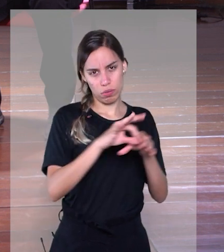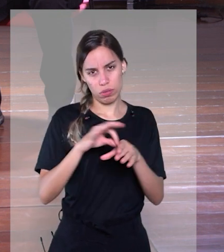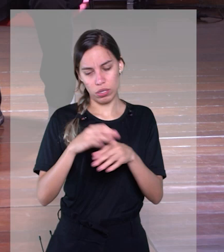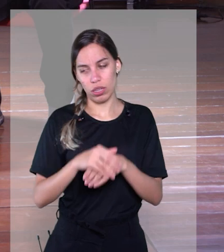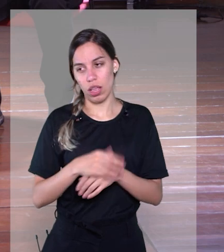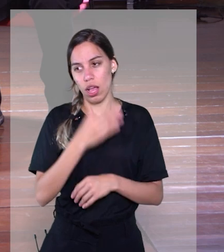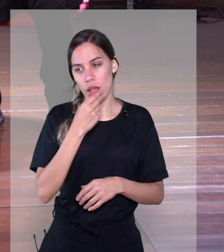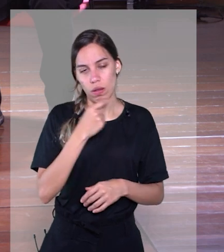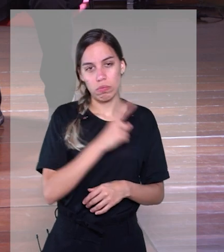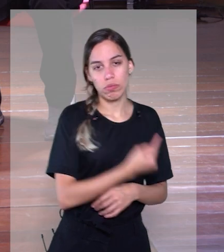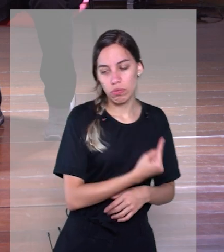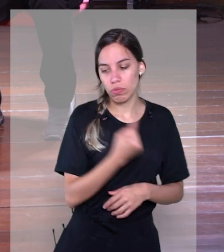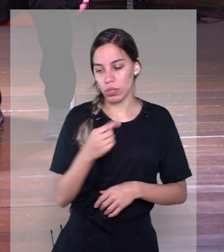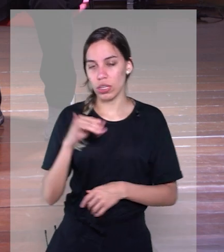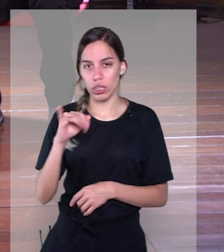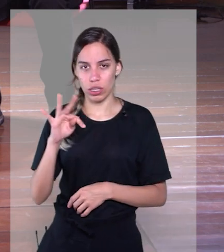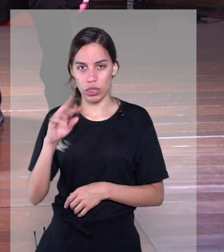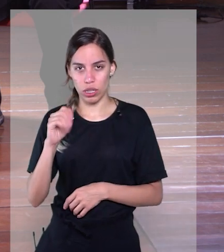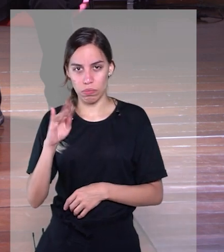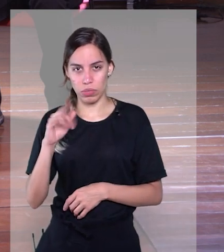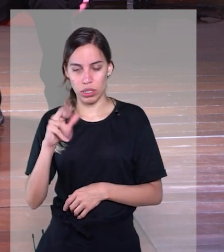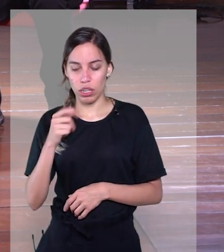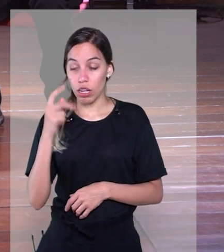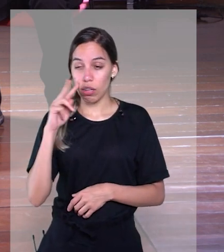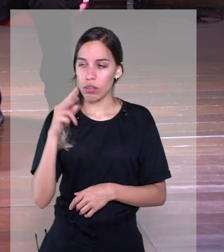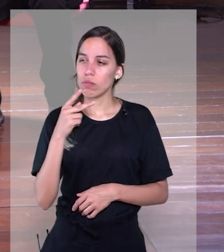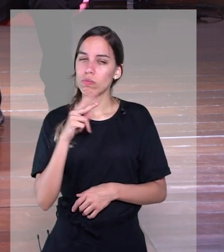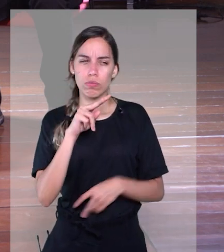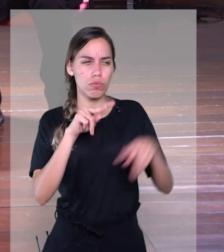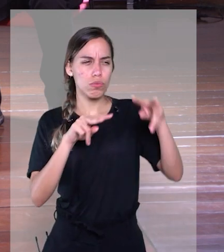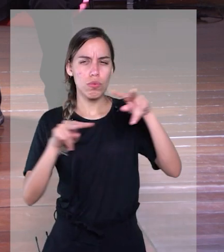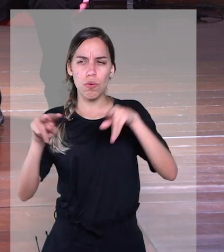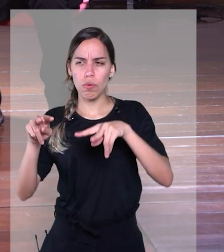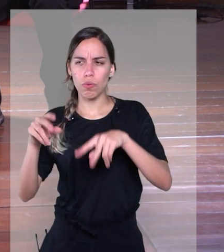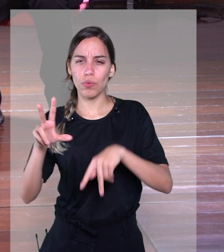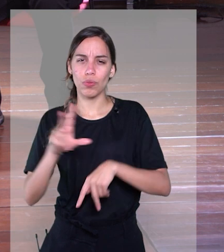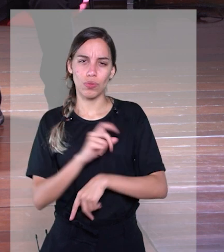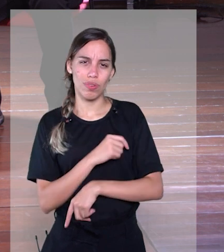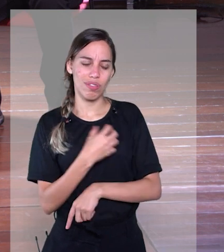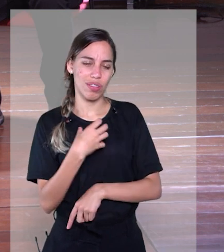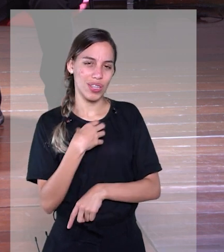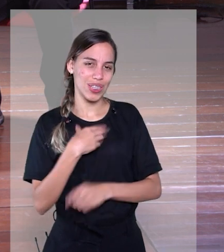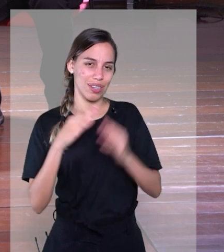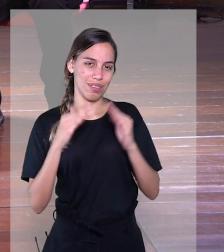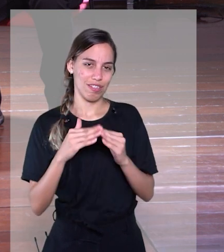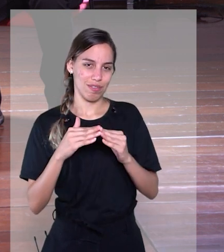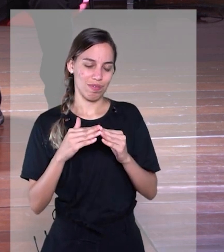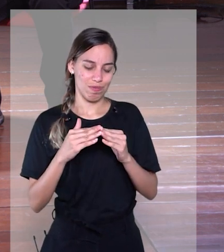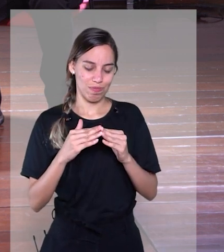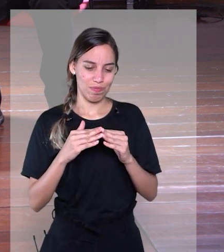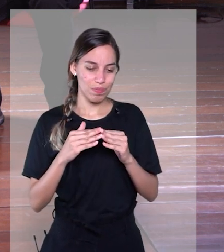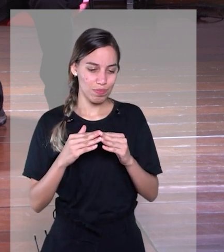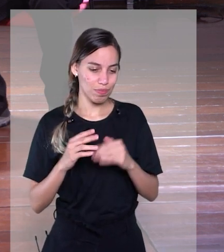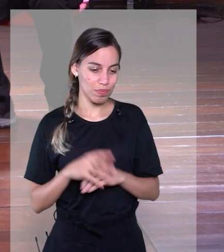aqui a Itabira, ele se sentia em casa, porque a paisagem e o sentido de humor que o cordobês tem também é muito